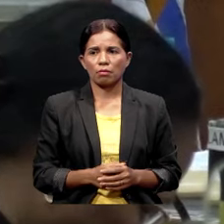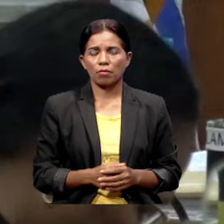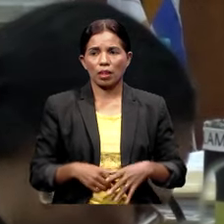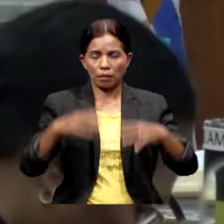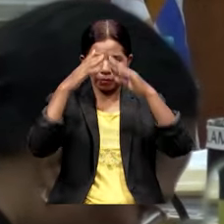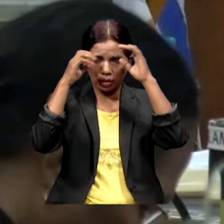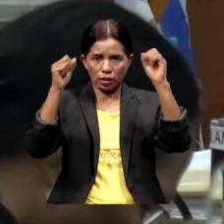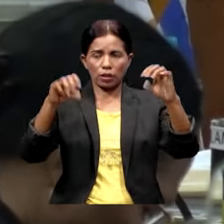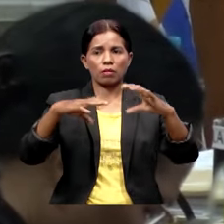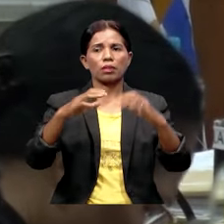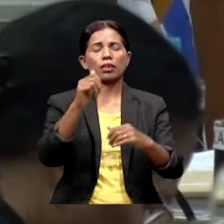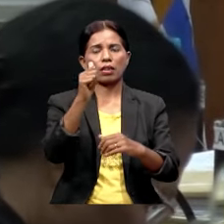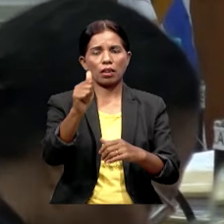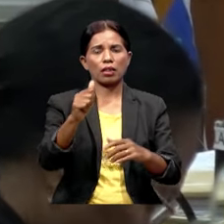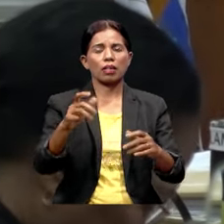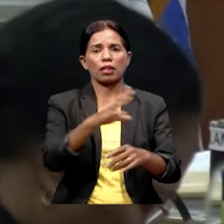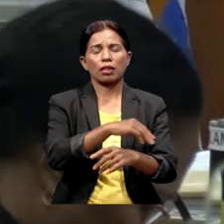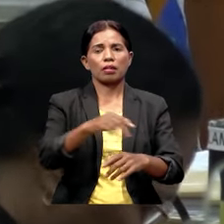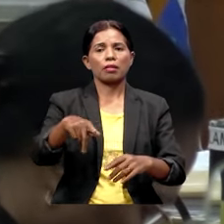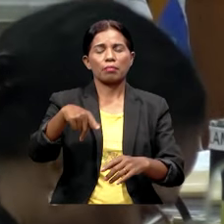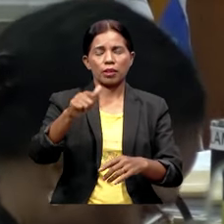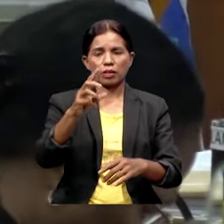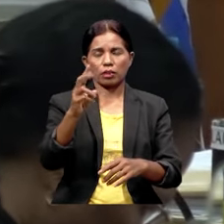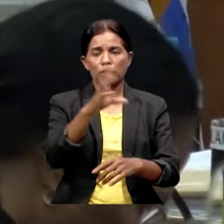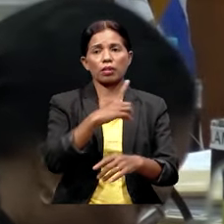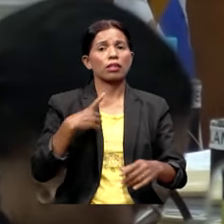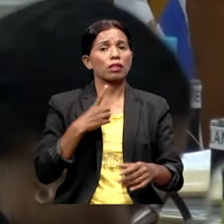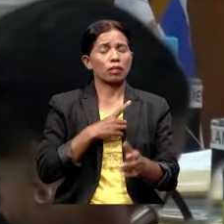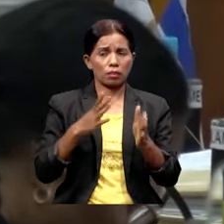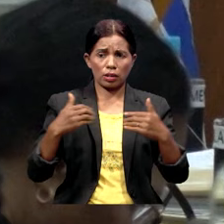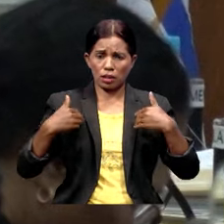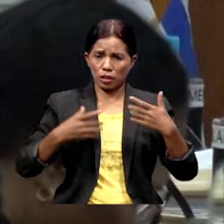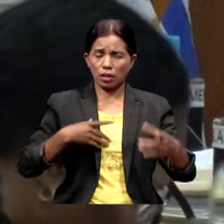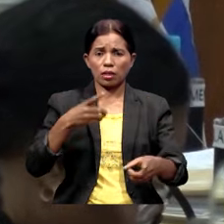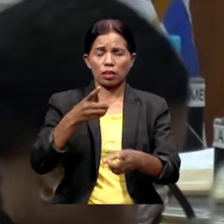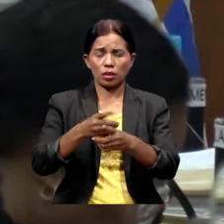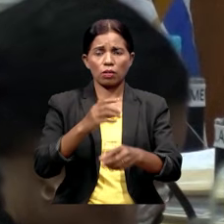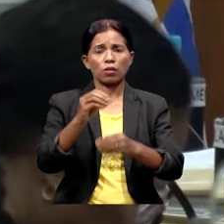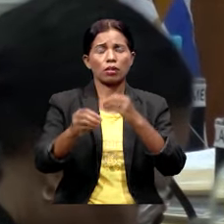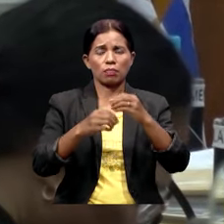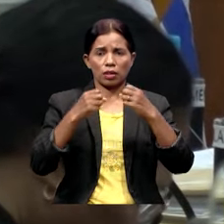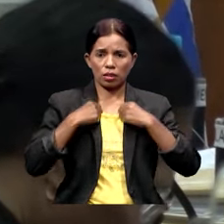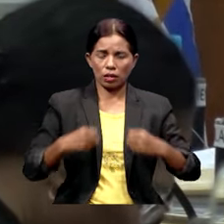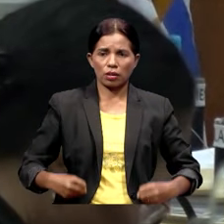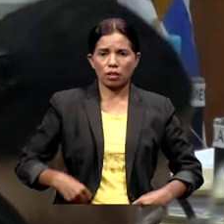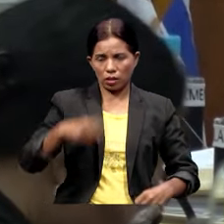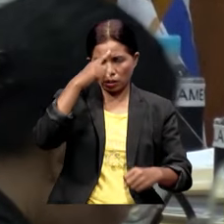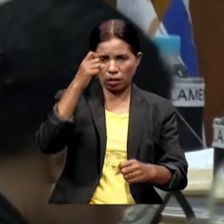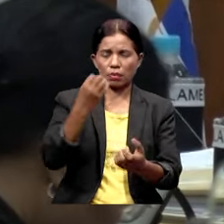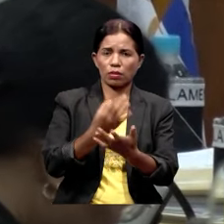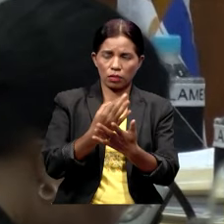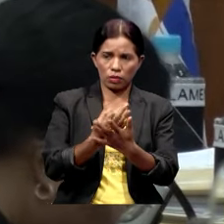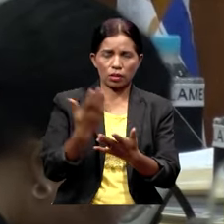Presidente Comissão A, Patrocínio Fernandes, clarifica, deputado Sira ia direito ba subsídio tratamento saúde, tamba subsídio